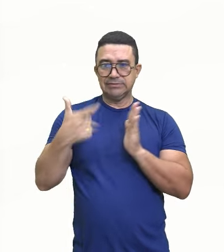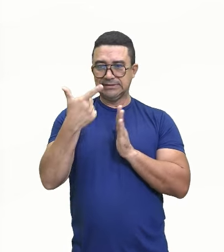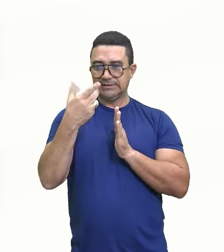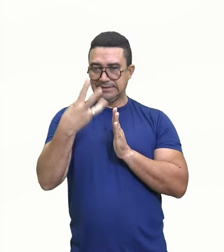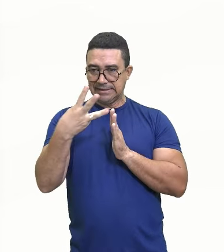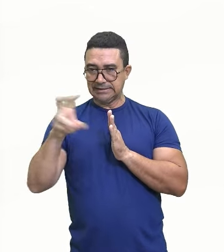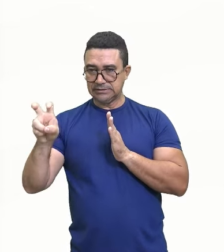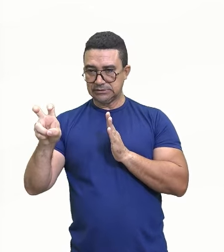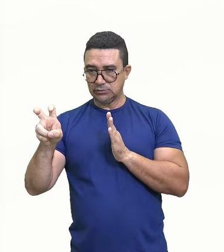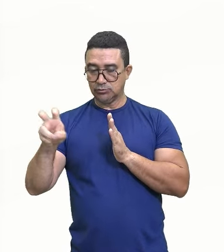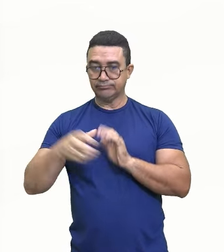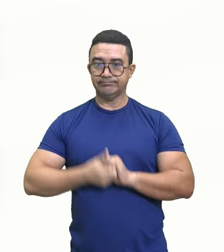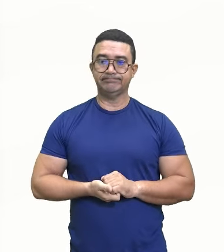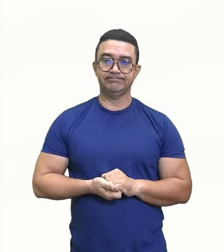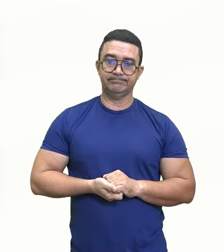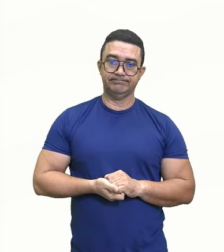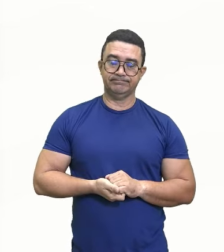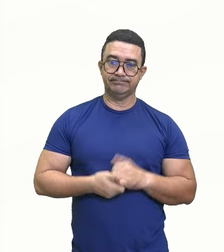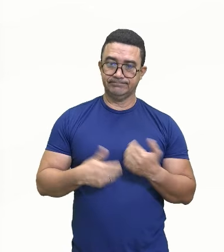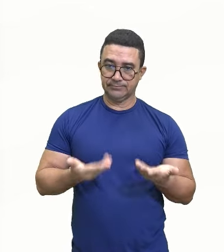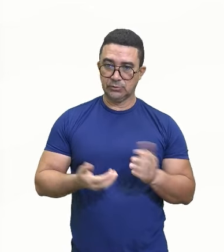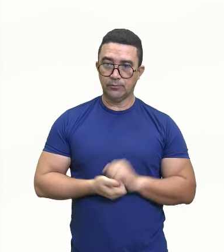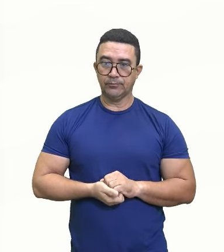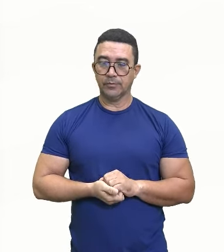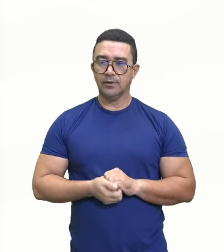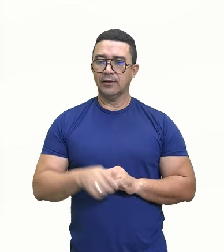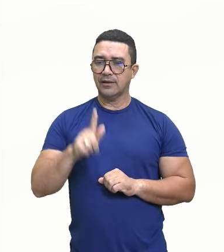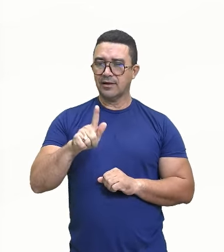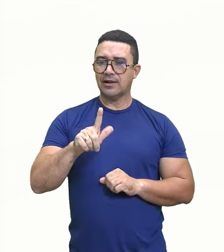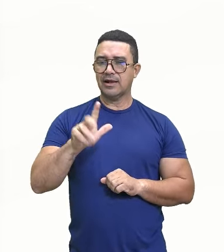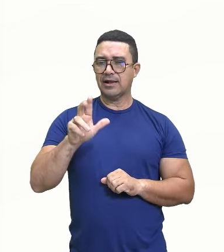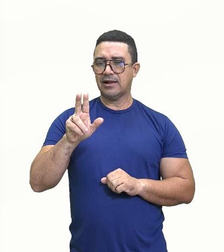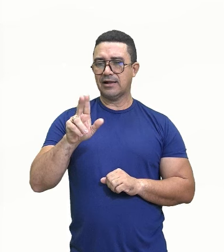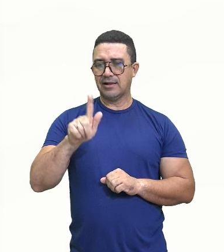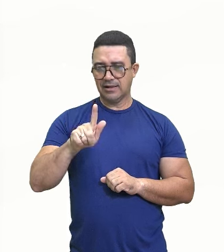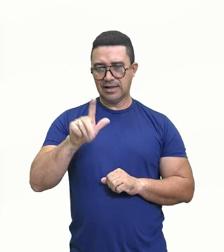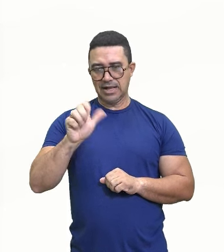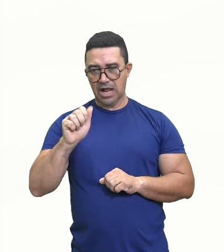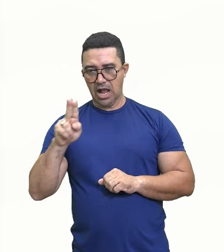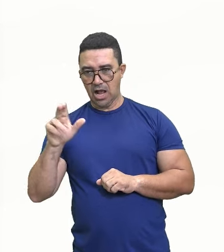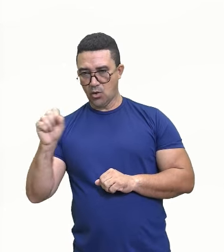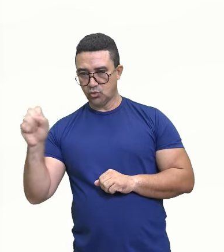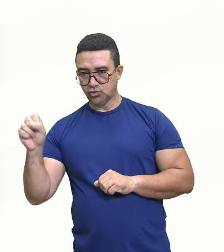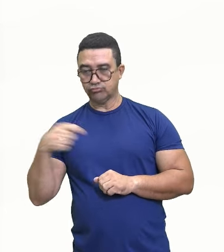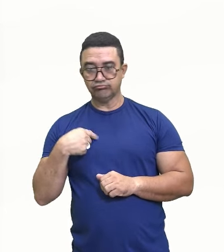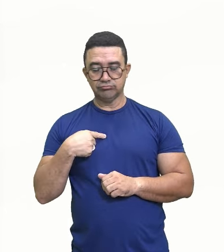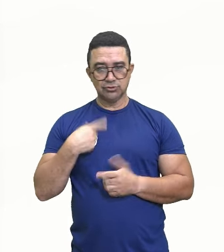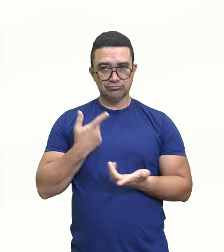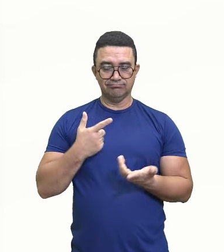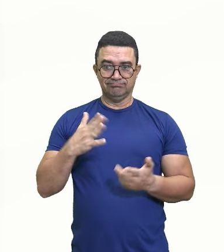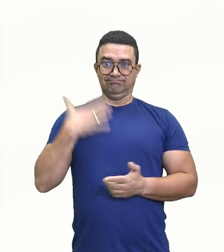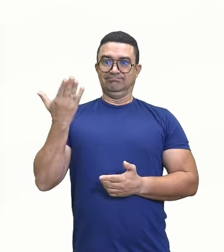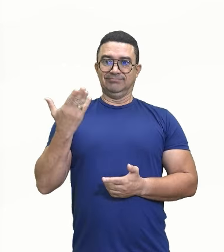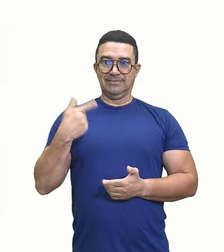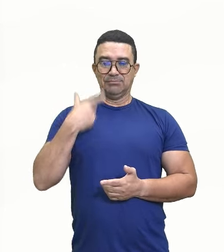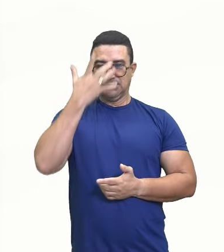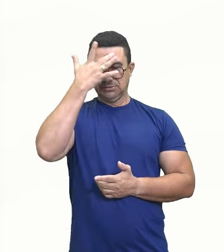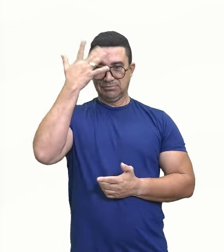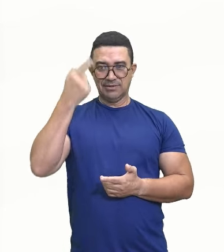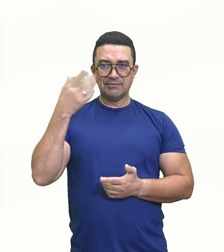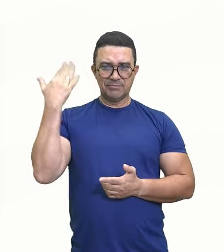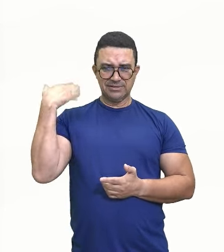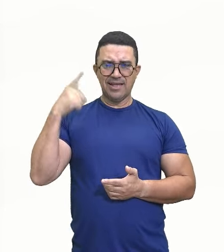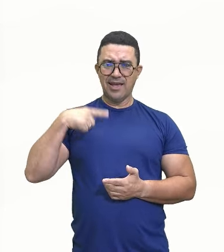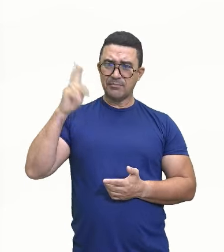35. Pela expressão que Gauss gerou, né? A partir daquele momento, lembrando que isso daí é